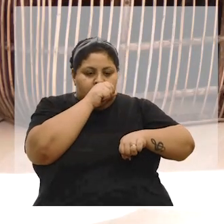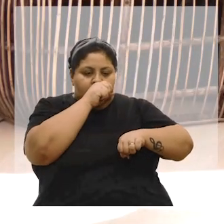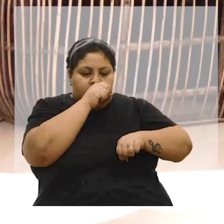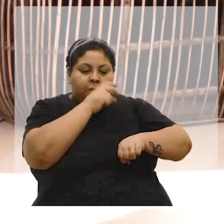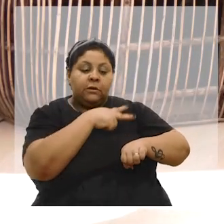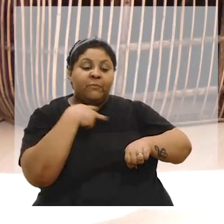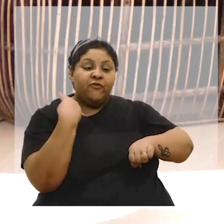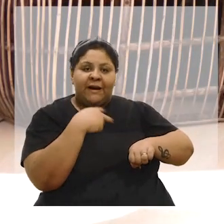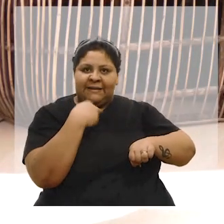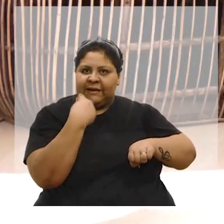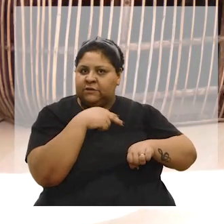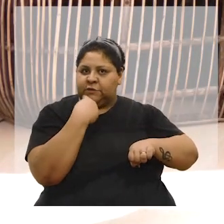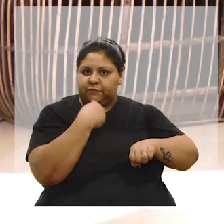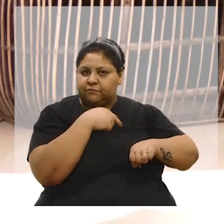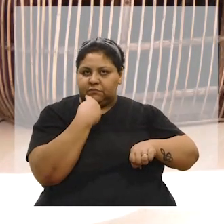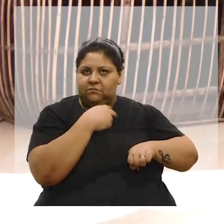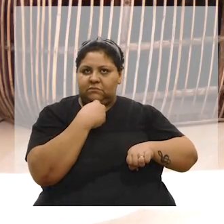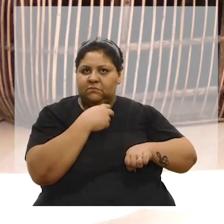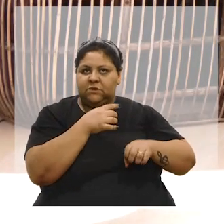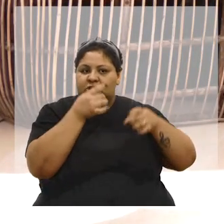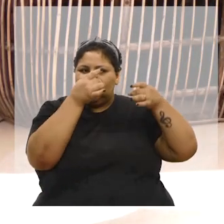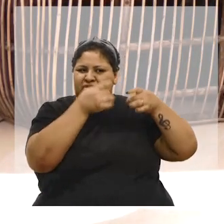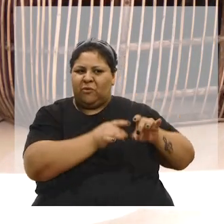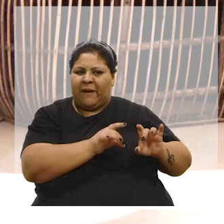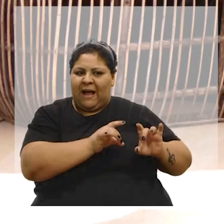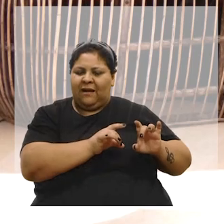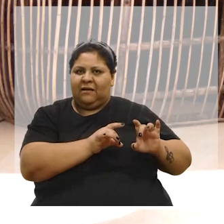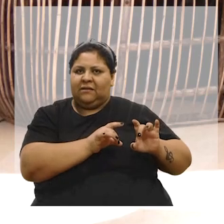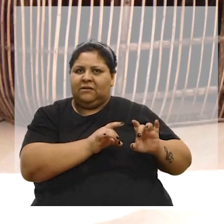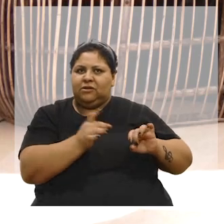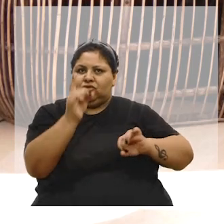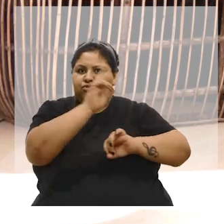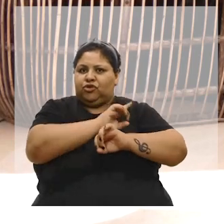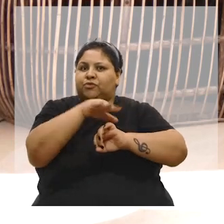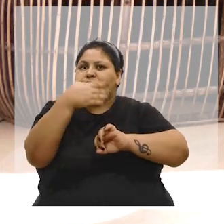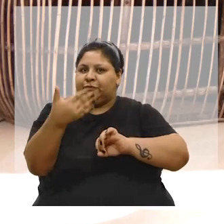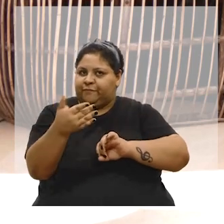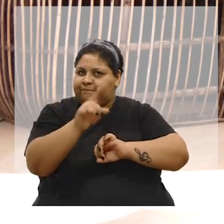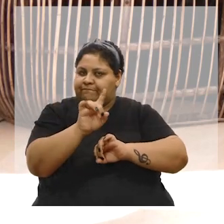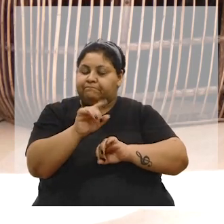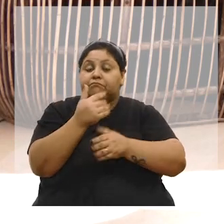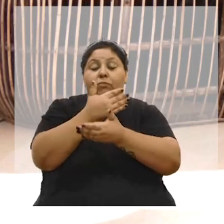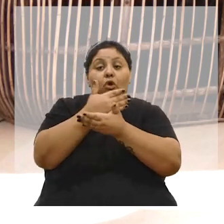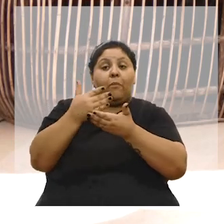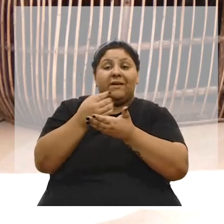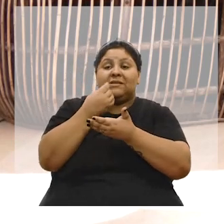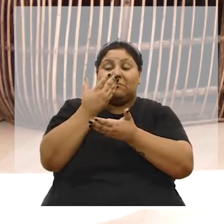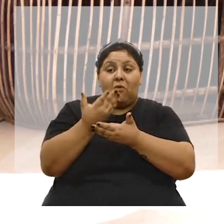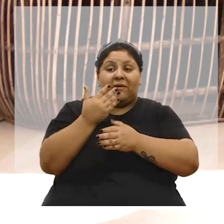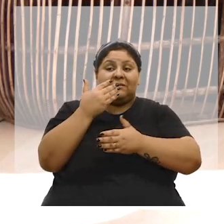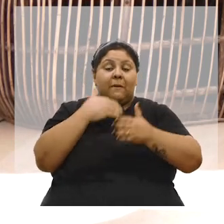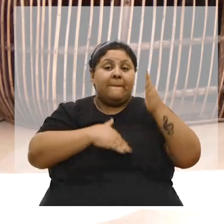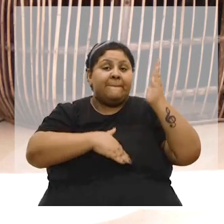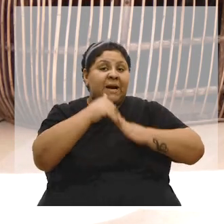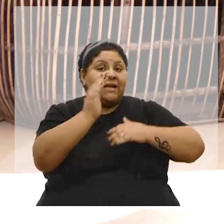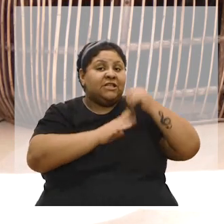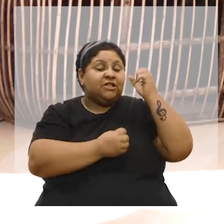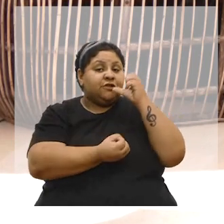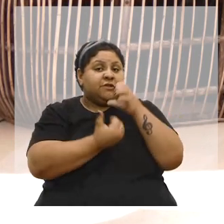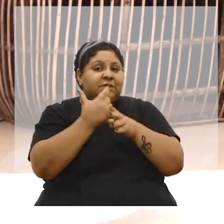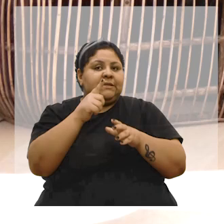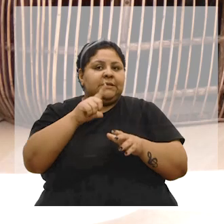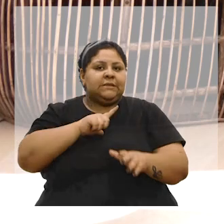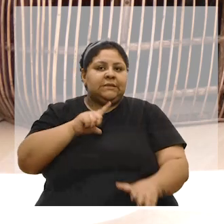validade daquilo ali, o que ele pode fazer com aquilo ali, se sobrar de hoje para amanhã. Mas aí entra as boas práticas de fabricação, né? A gente tem também